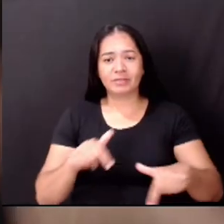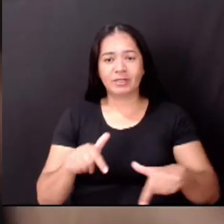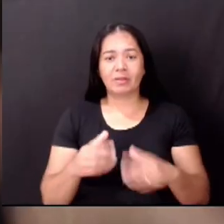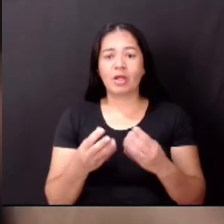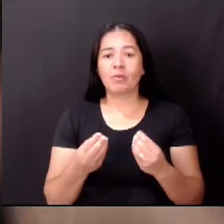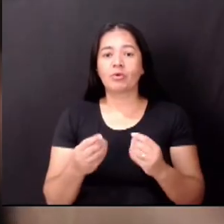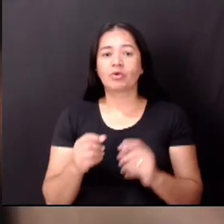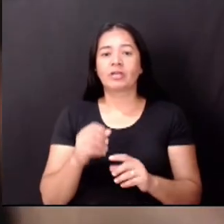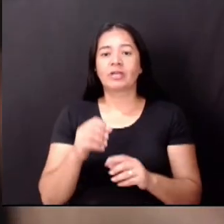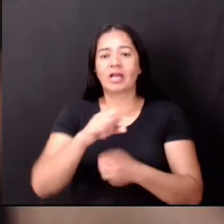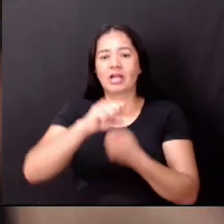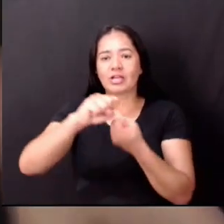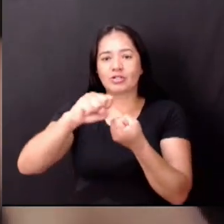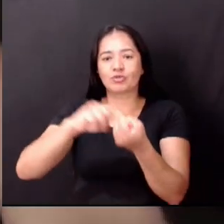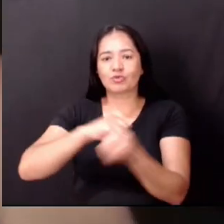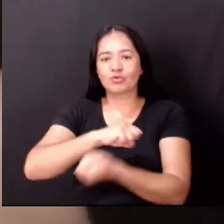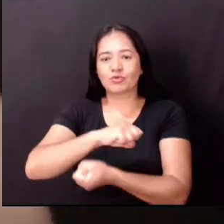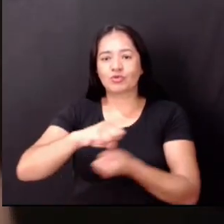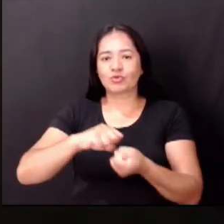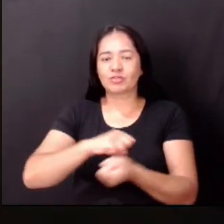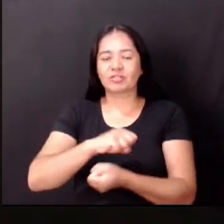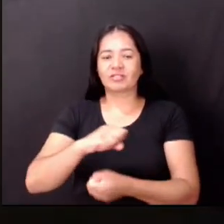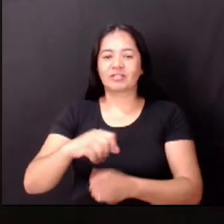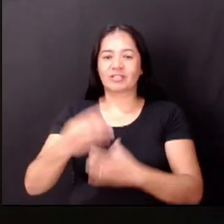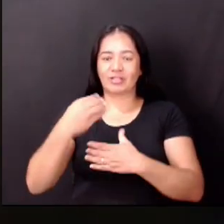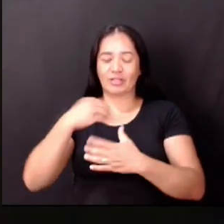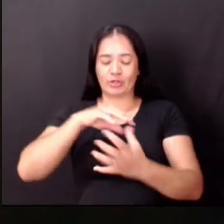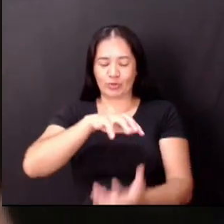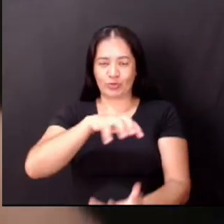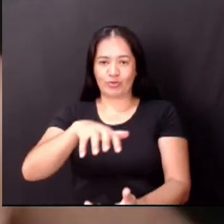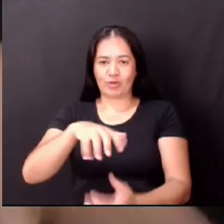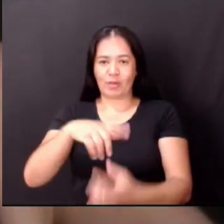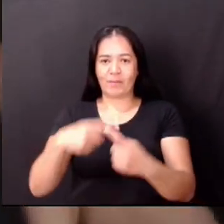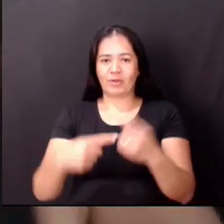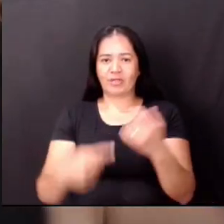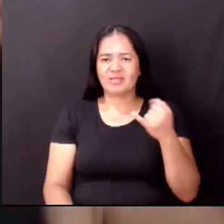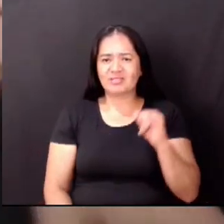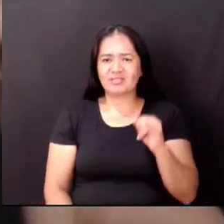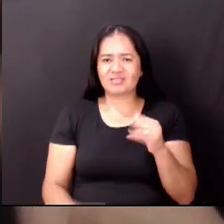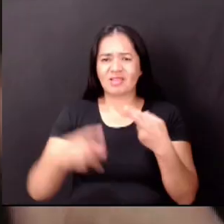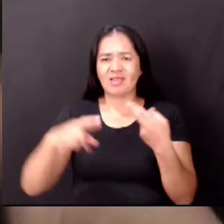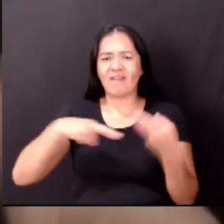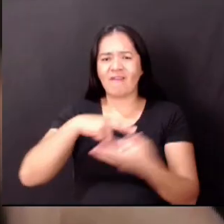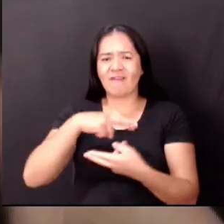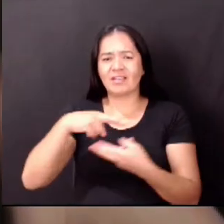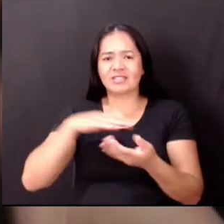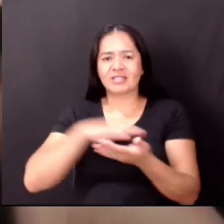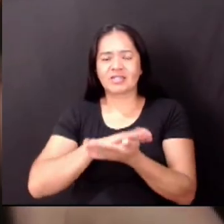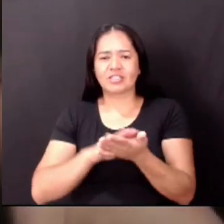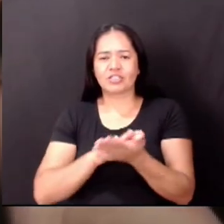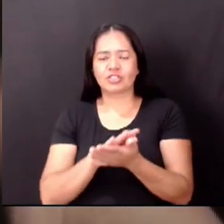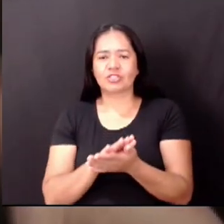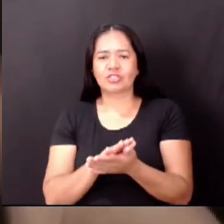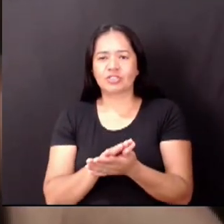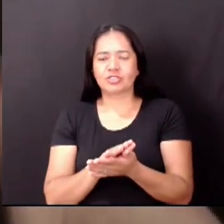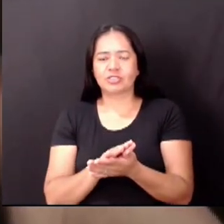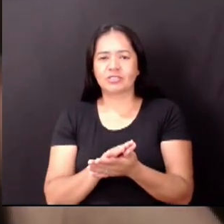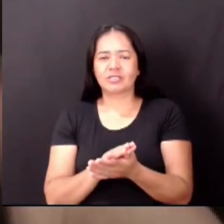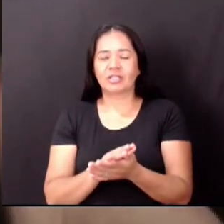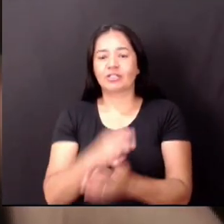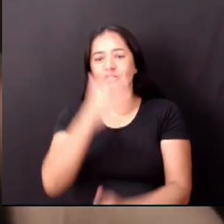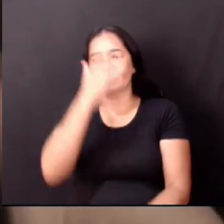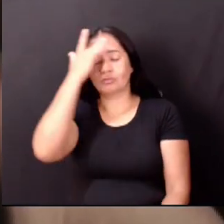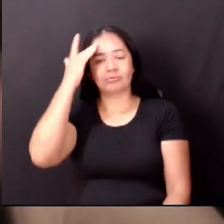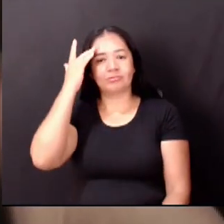sustentabilidade no nosso mundo. Porque se não fosse a reciclagem, como disse um senhor proprietário de um grande